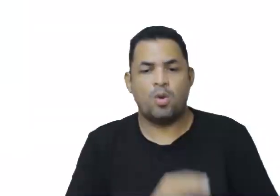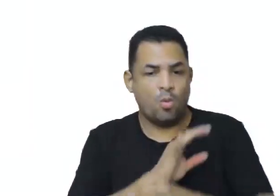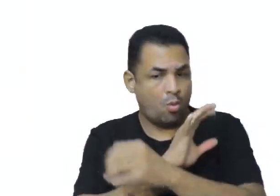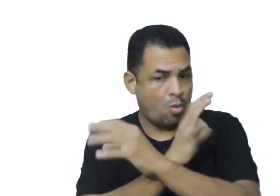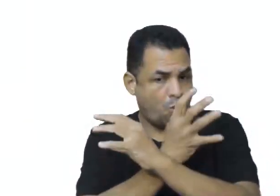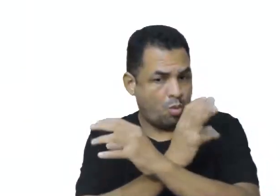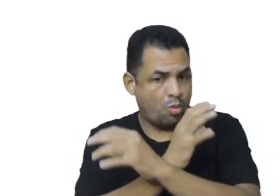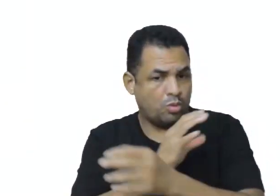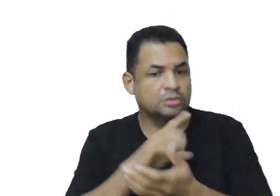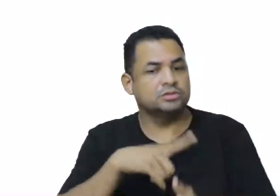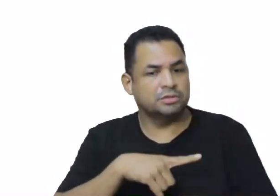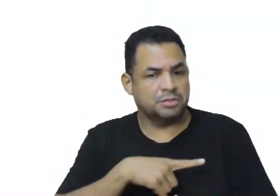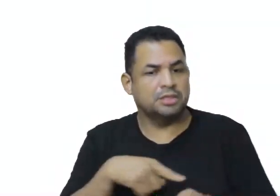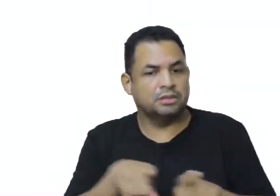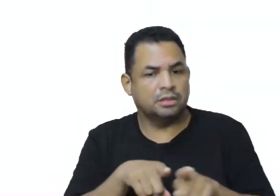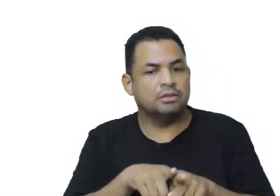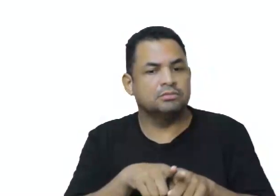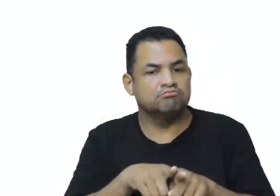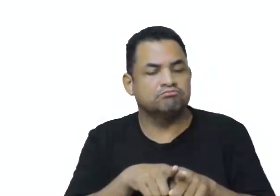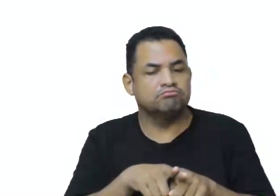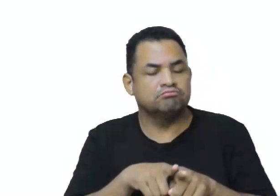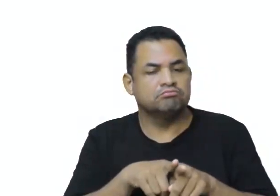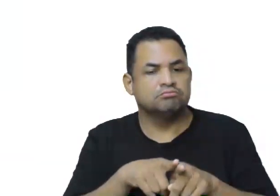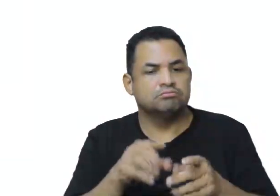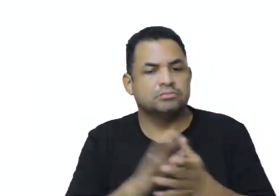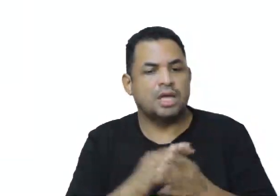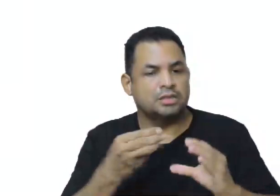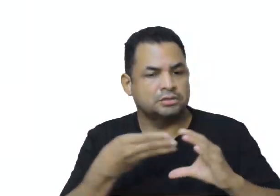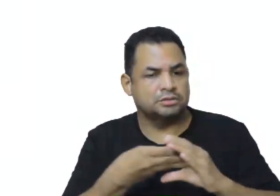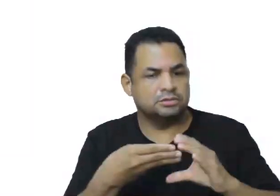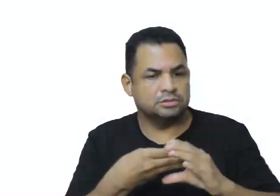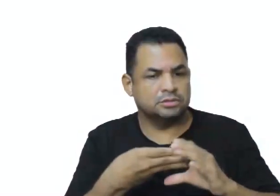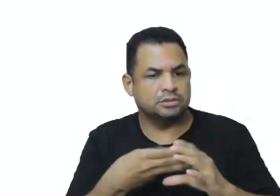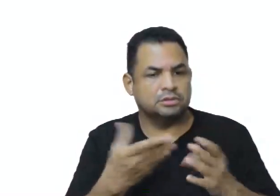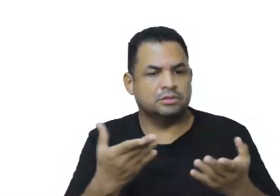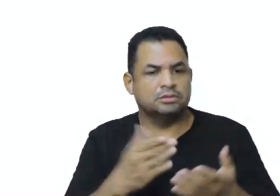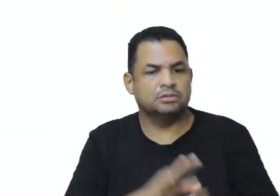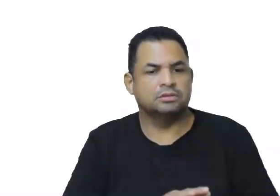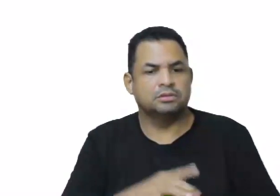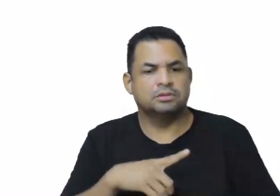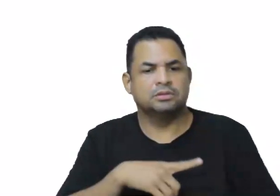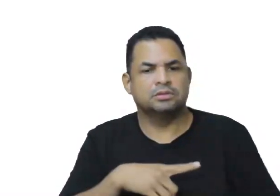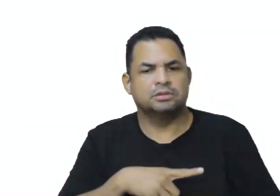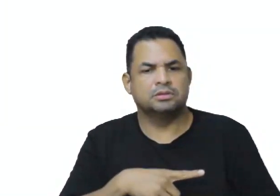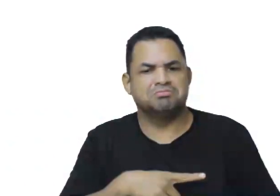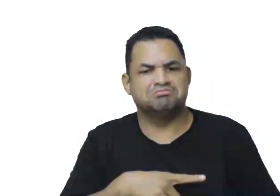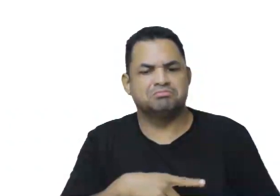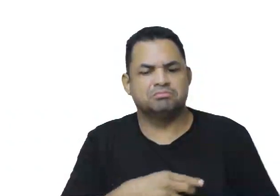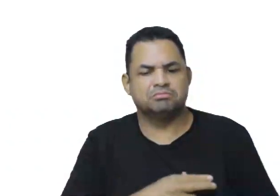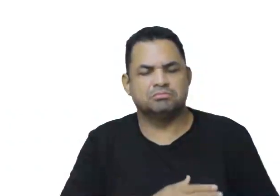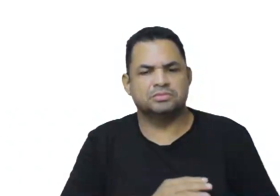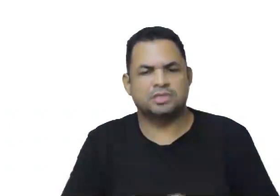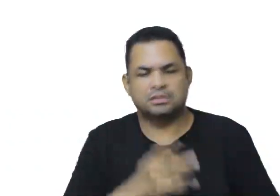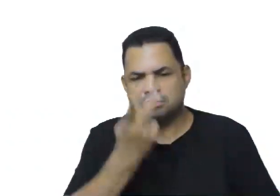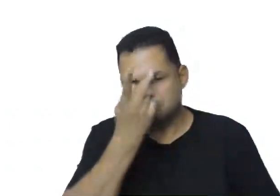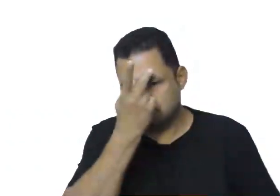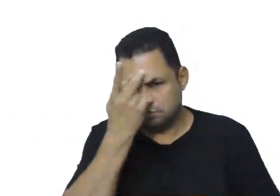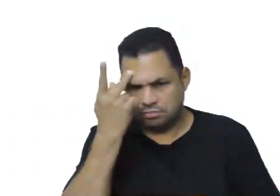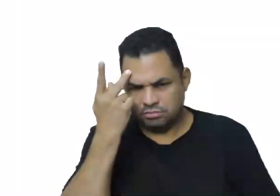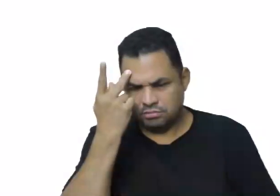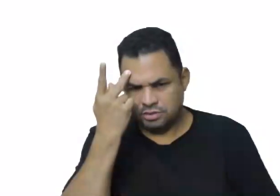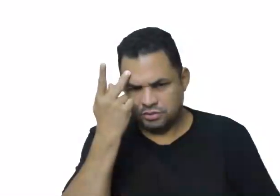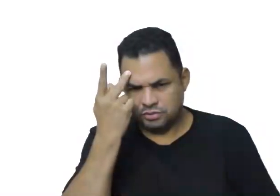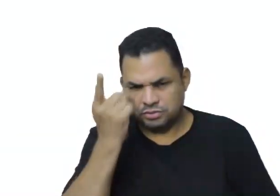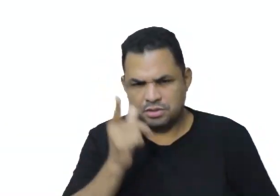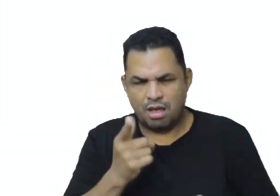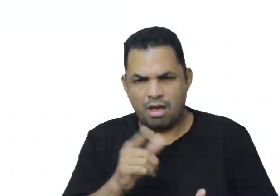é formado por células, tá? A gente... tem muita gente que, por o osso ser uma estrutura